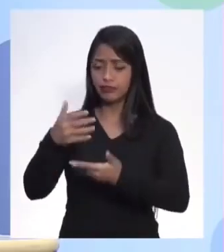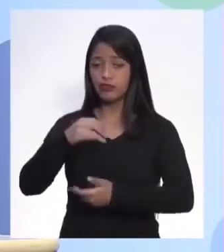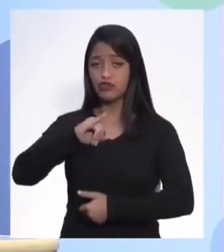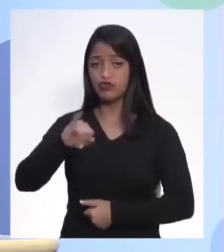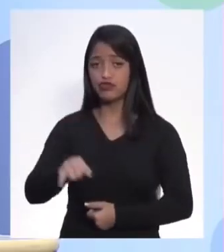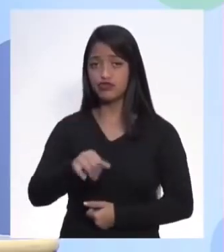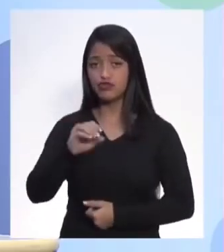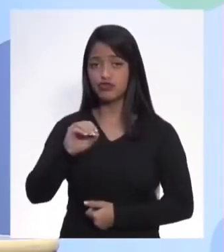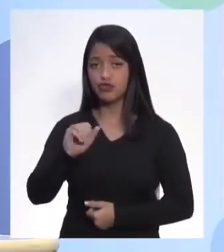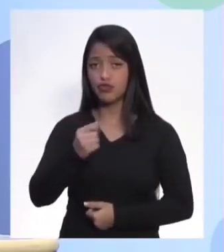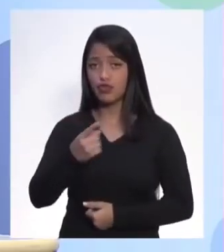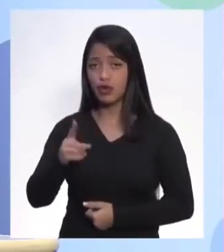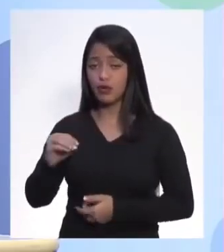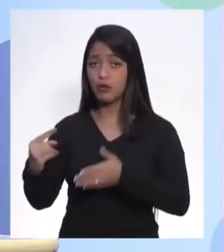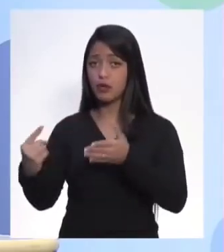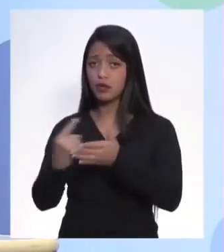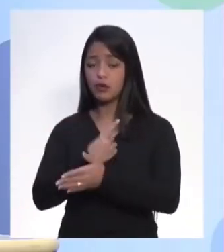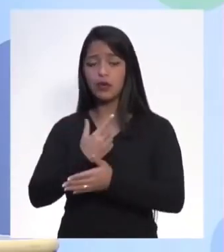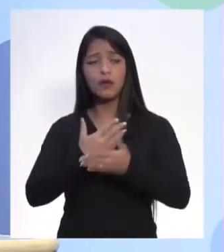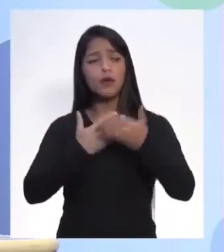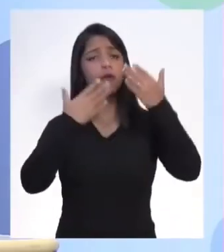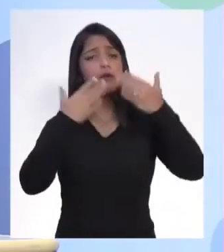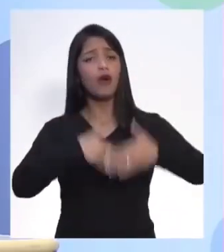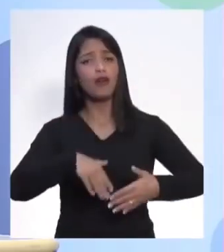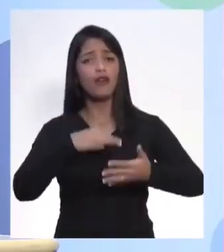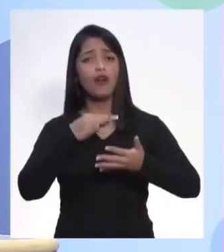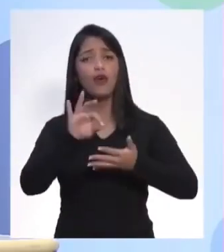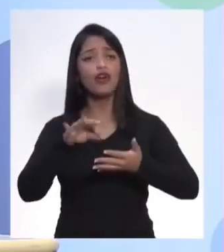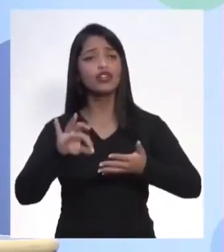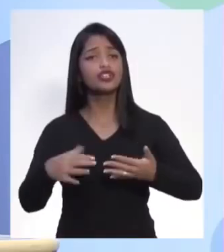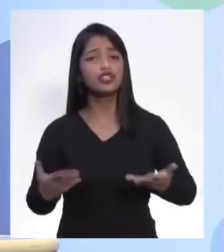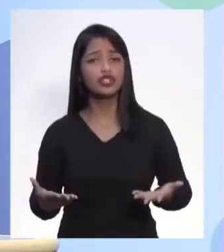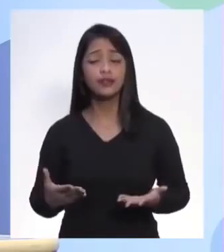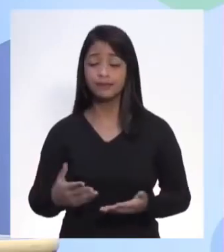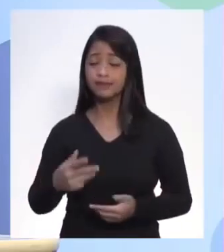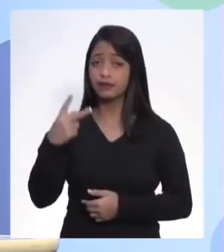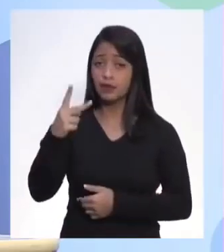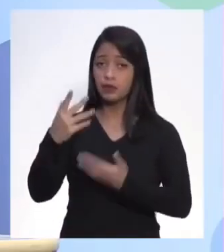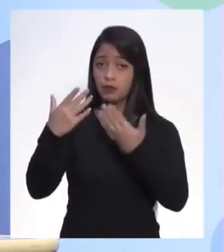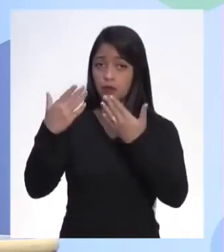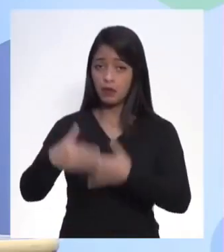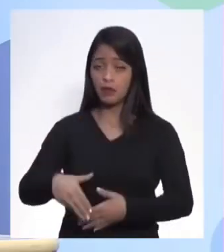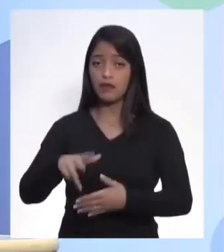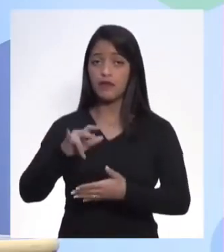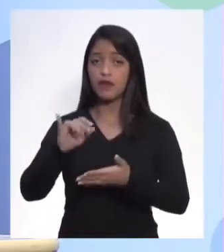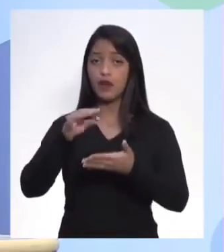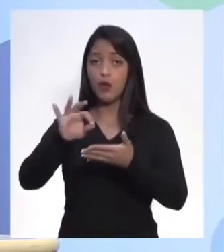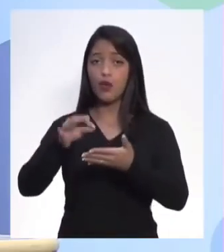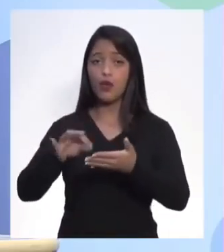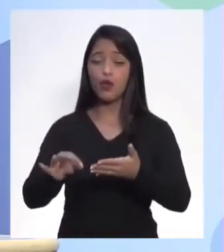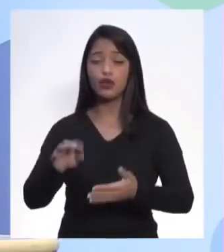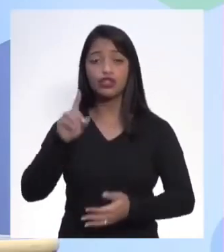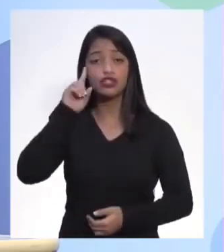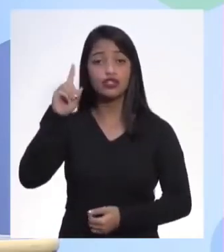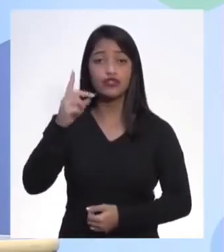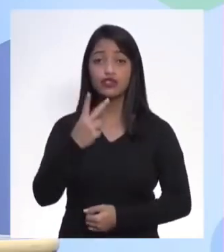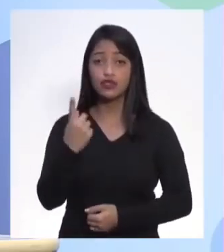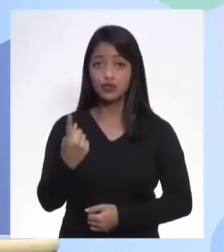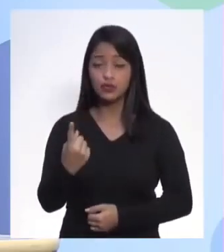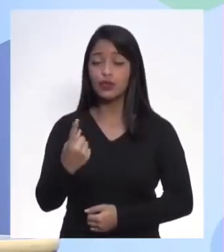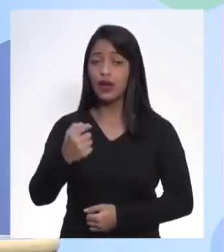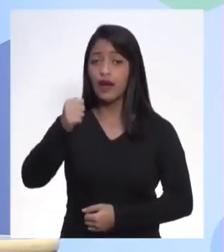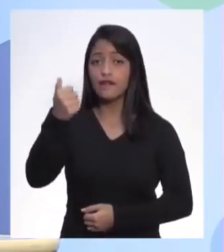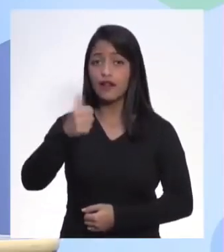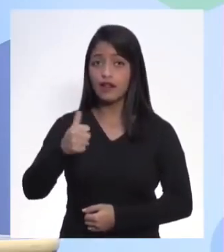sobre a correção da prova, né? A correção da prova de vocês será no dia 21 da AP de matemática, tá